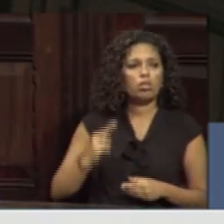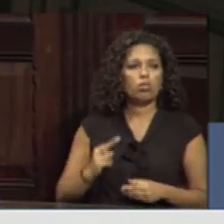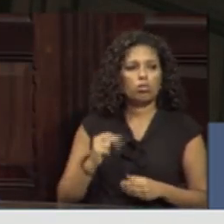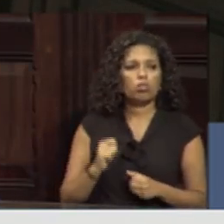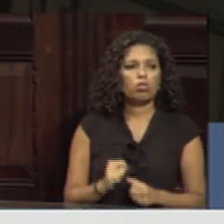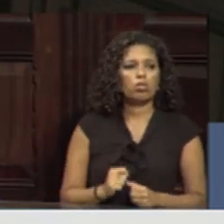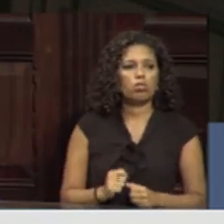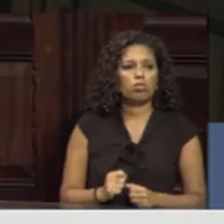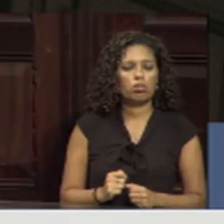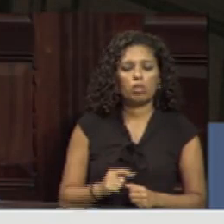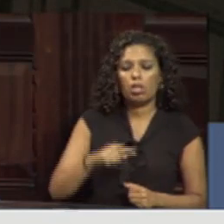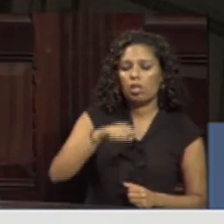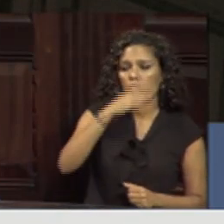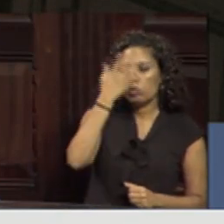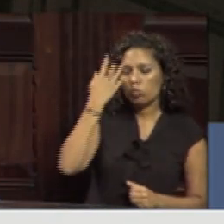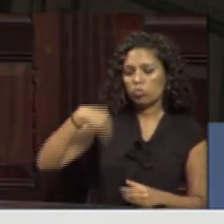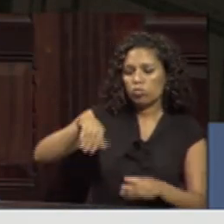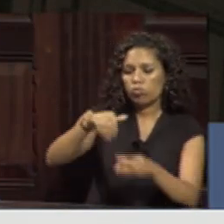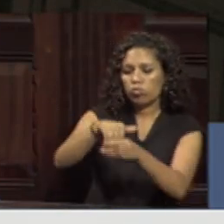que depositaram,